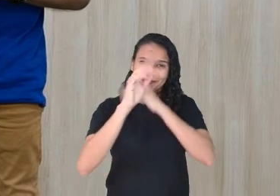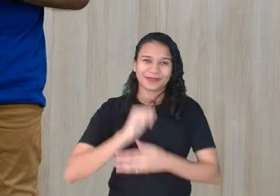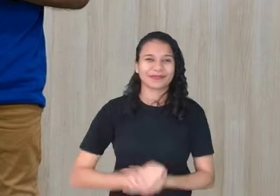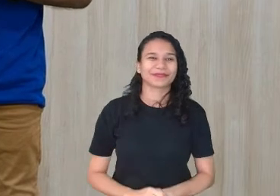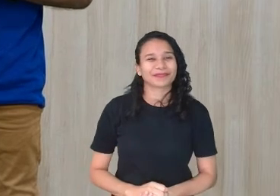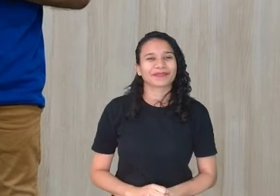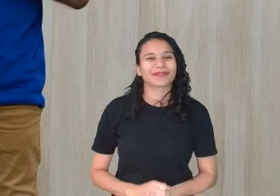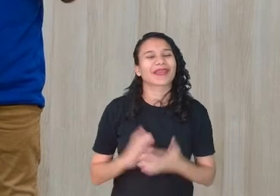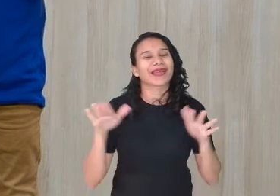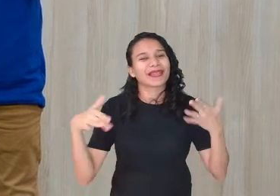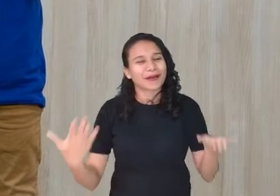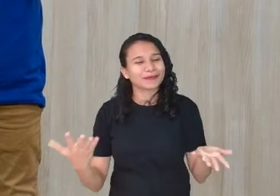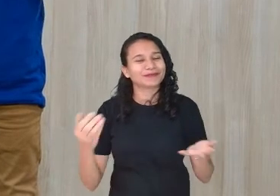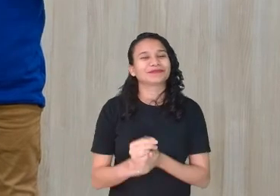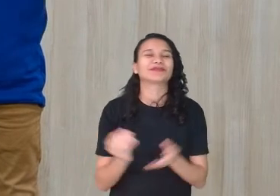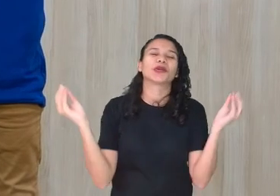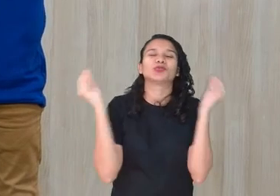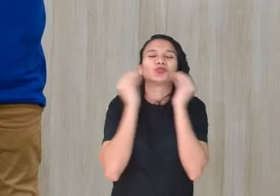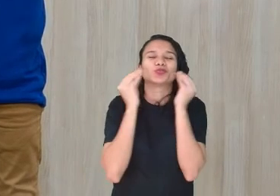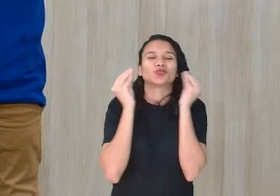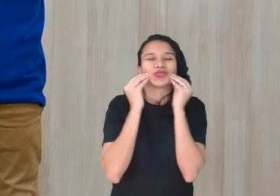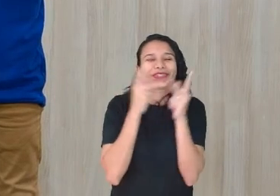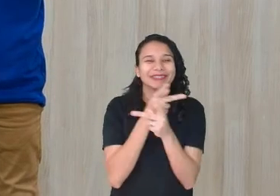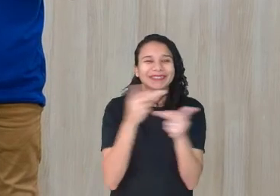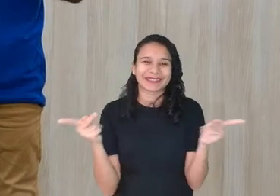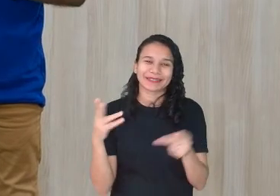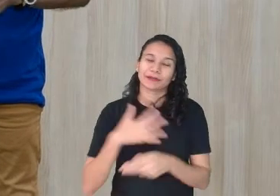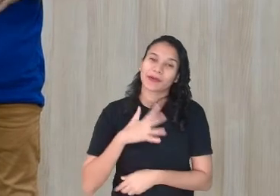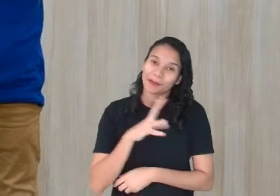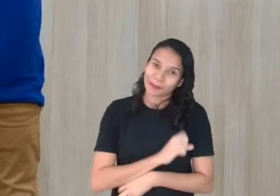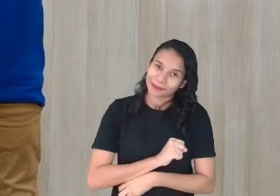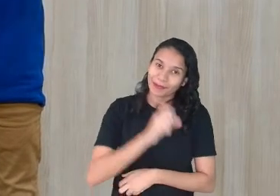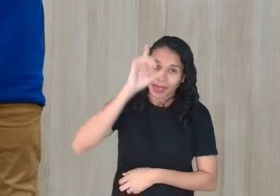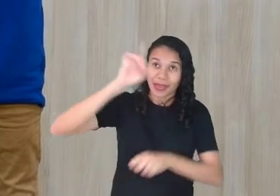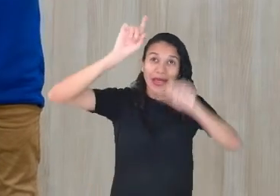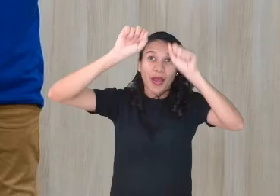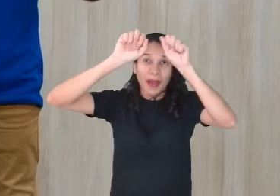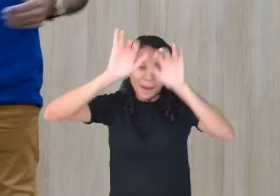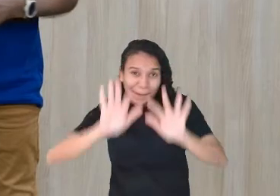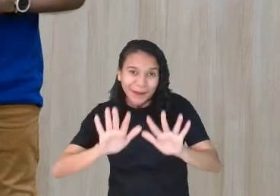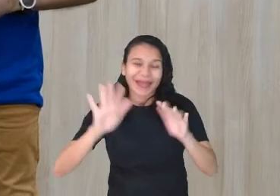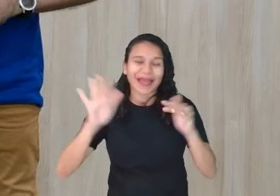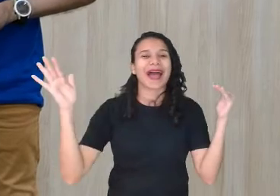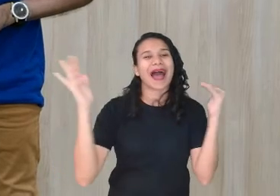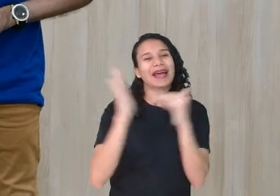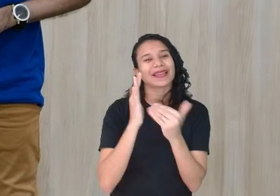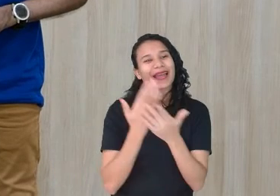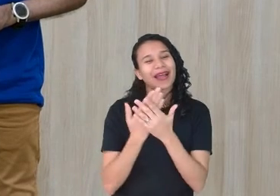bom? Então, cheiro para vocês, meus amores, que Deus os abençoe